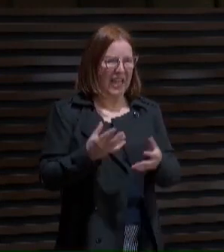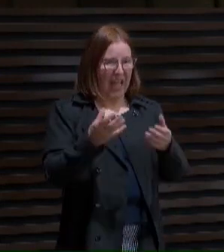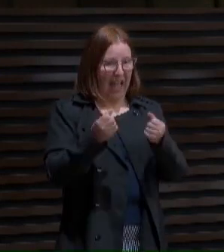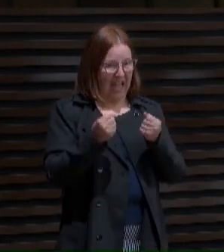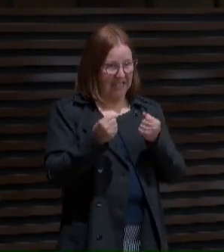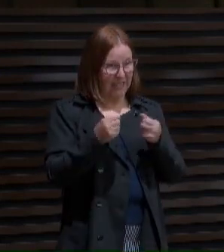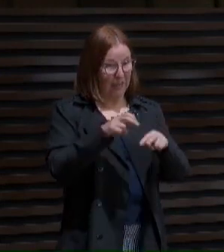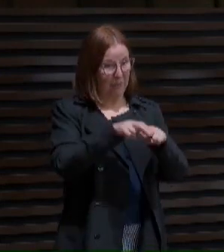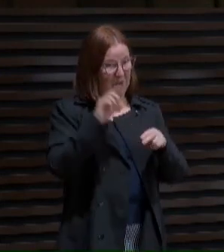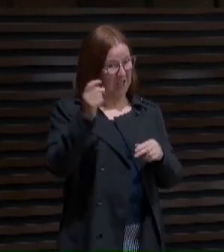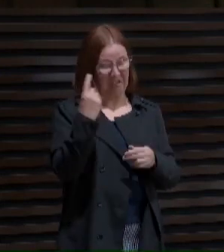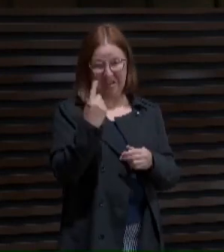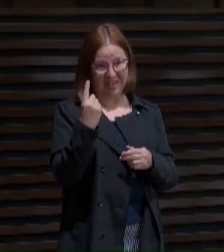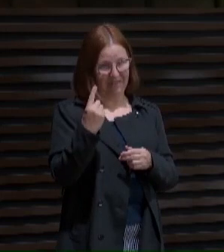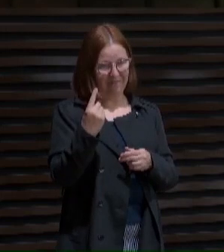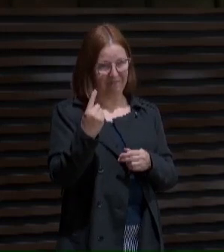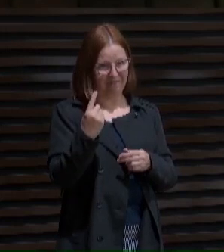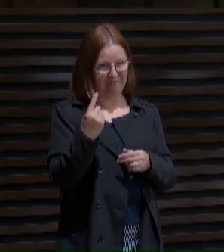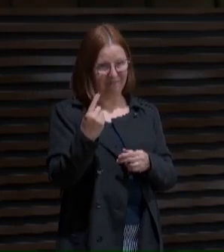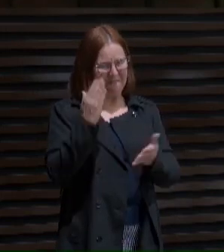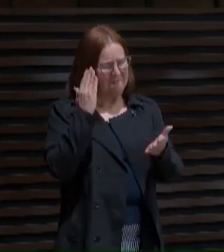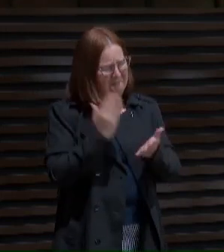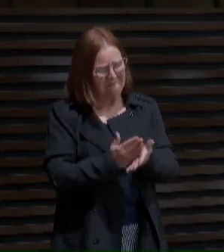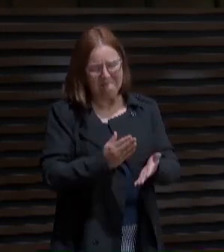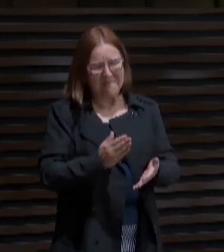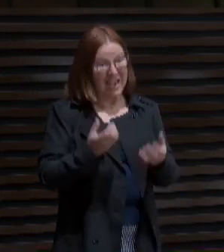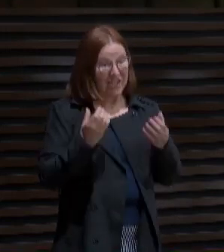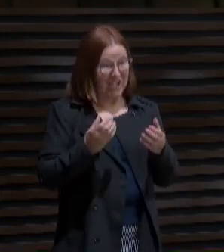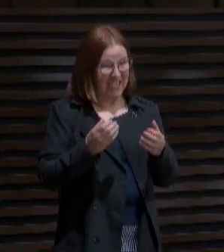essa razão, pare de ser um justiceiro.